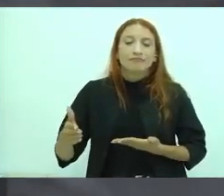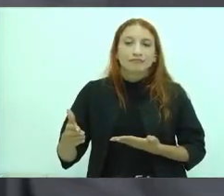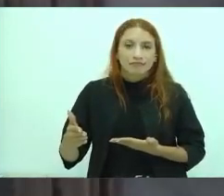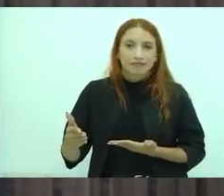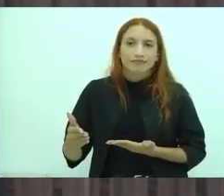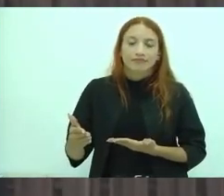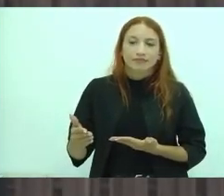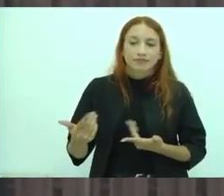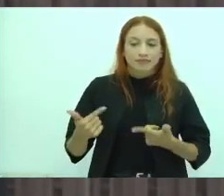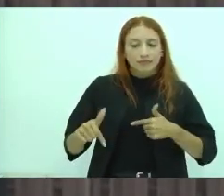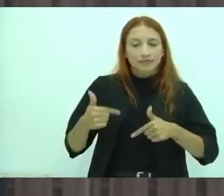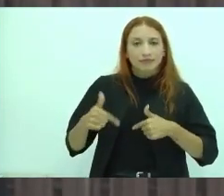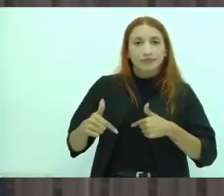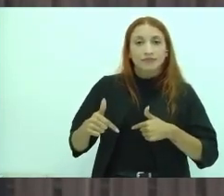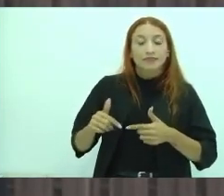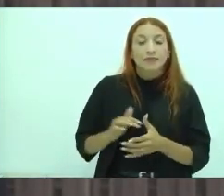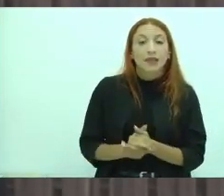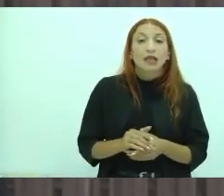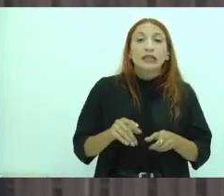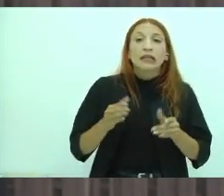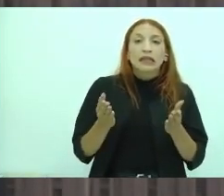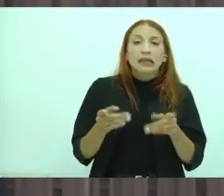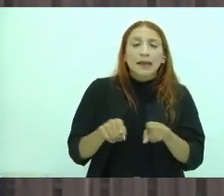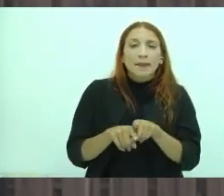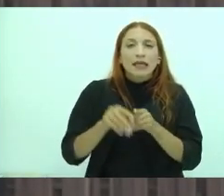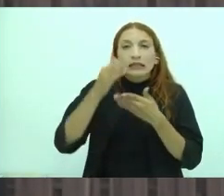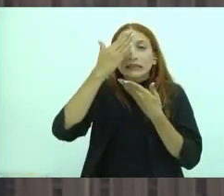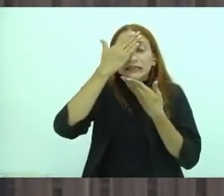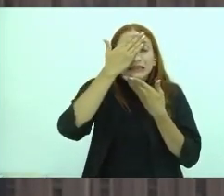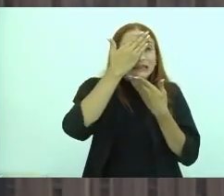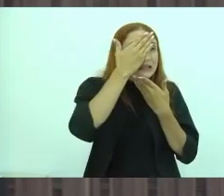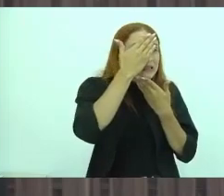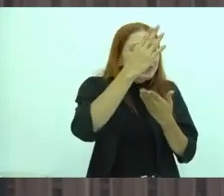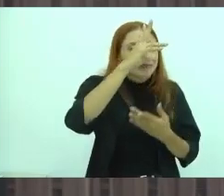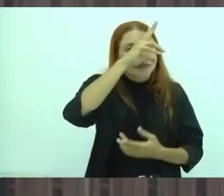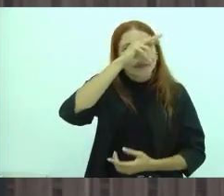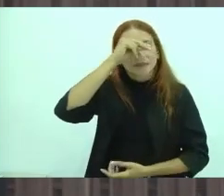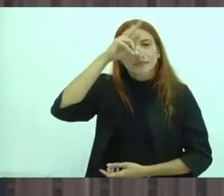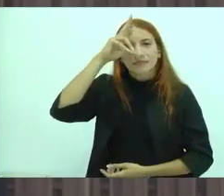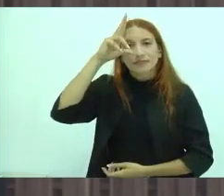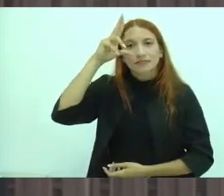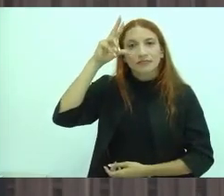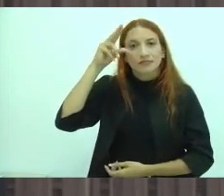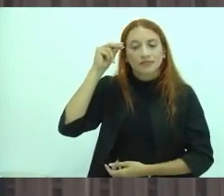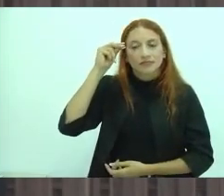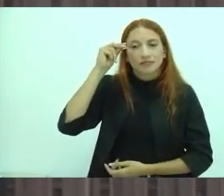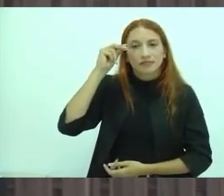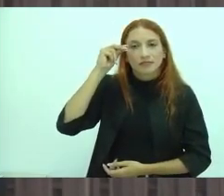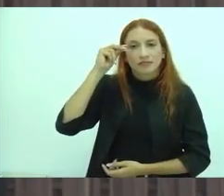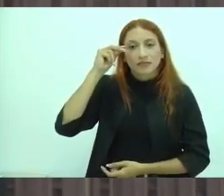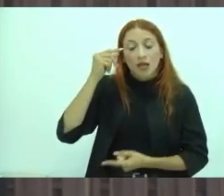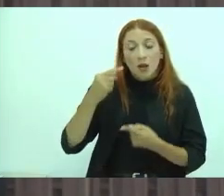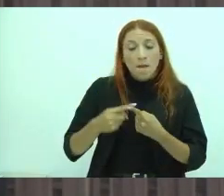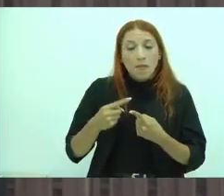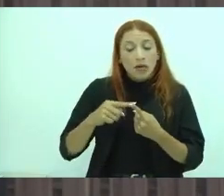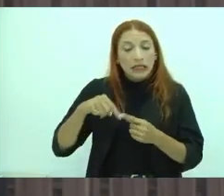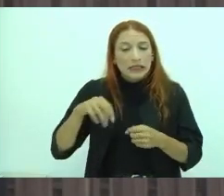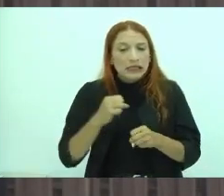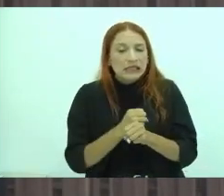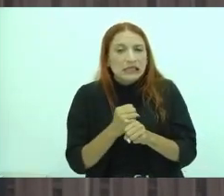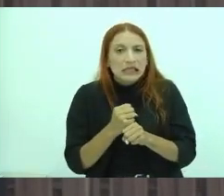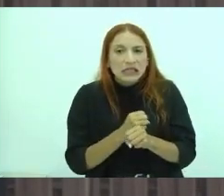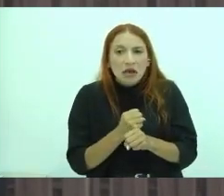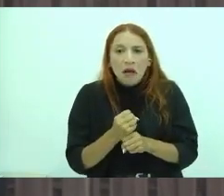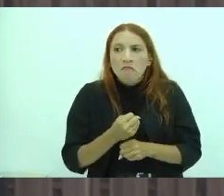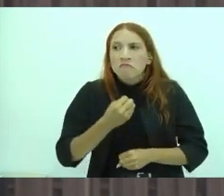mandato, eu quero agradecer também ao nosso prefeito, doutor Marcelo Belitado, que esse ano foi